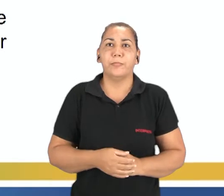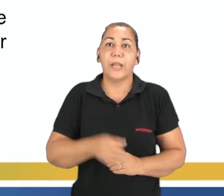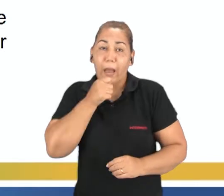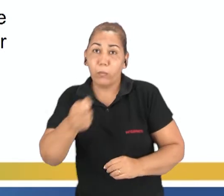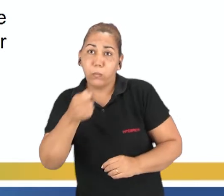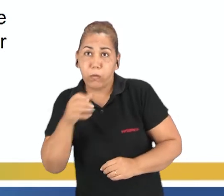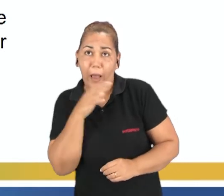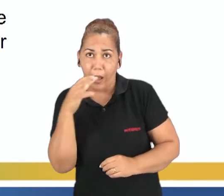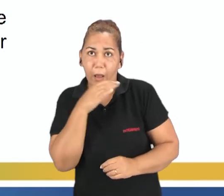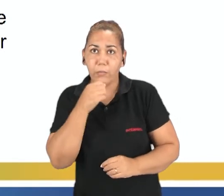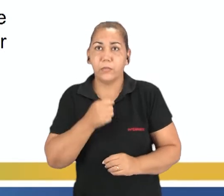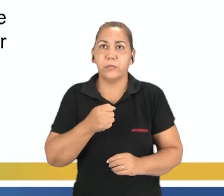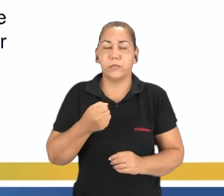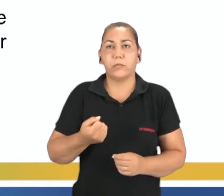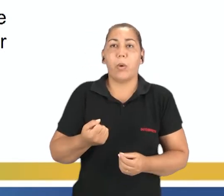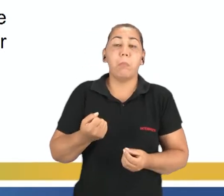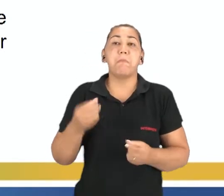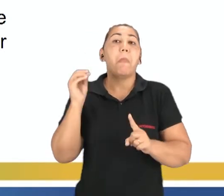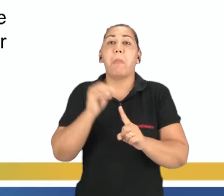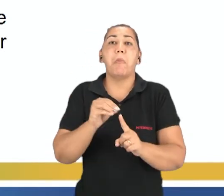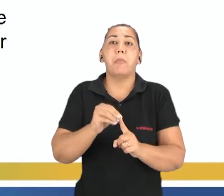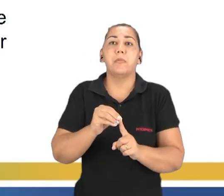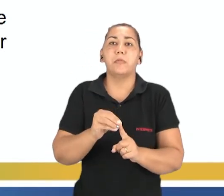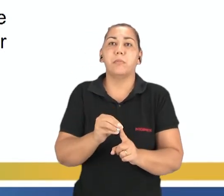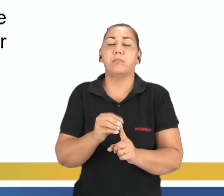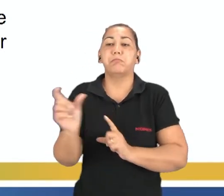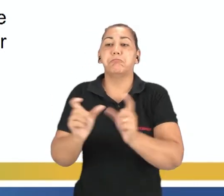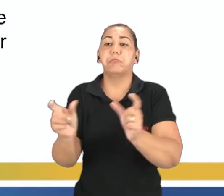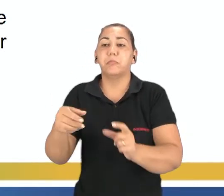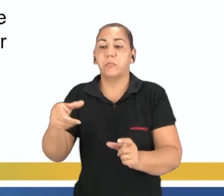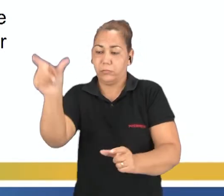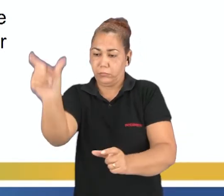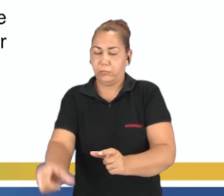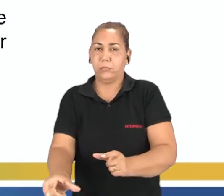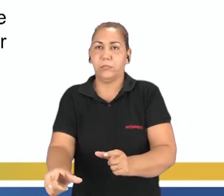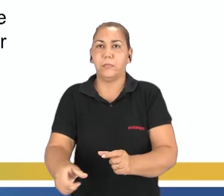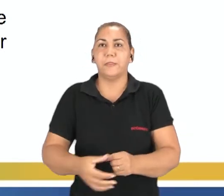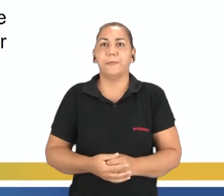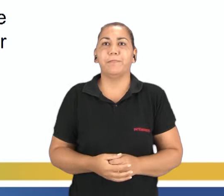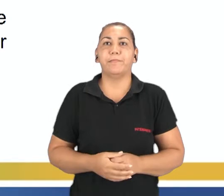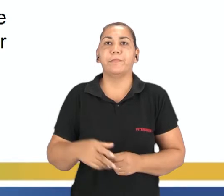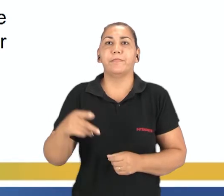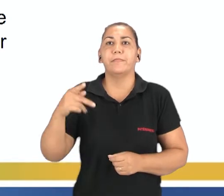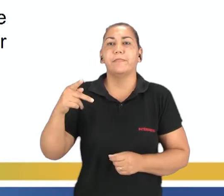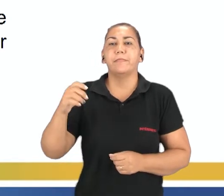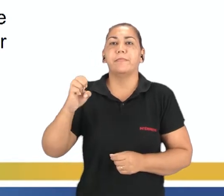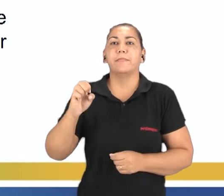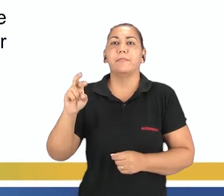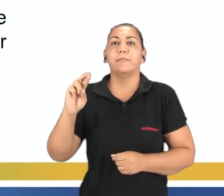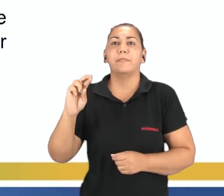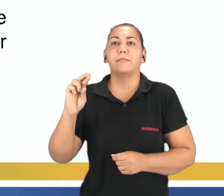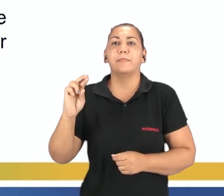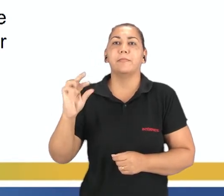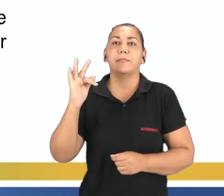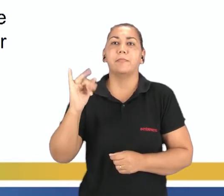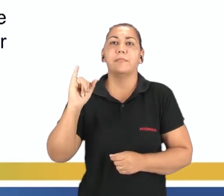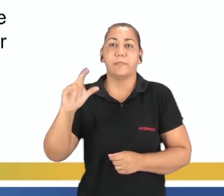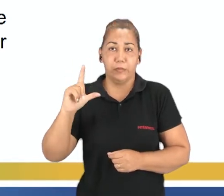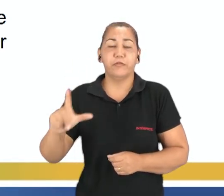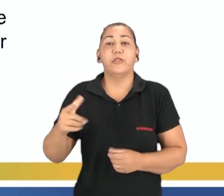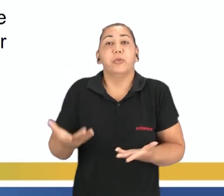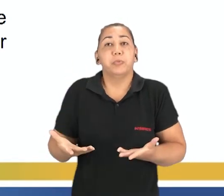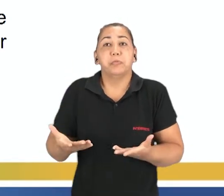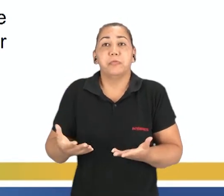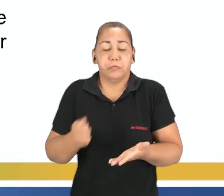Ping-pong, visa a valorização das palavras do entrevistado. E o perfil, o jornalista relata com as suas próprias palavras o que o